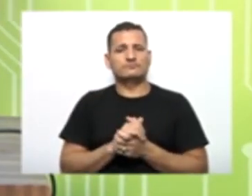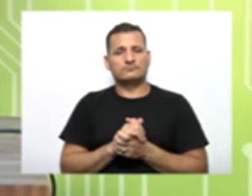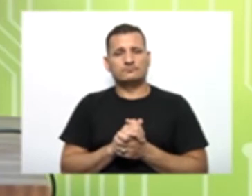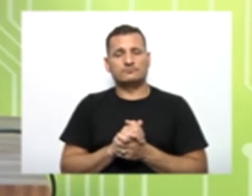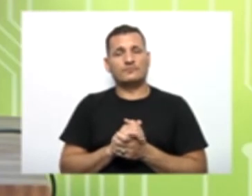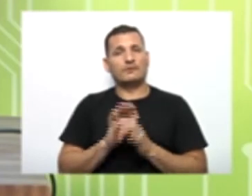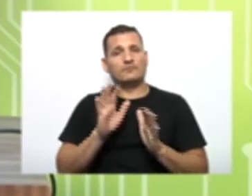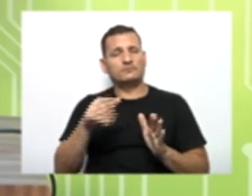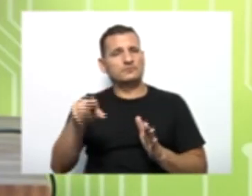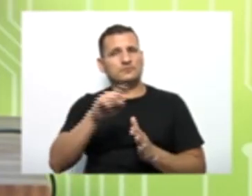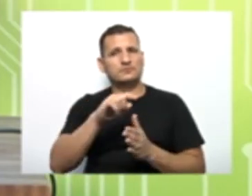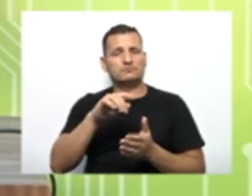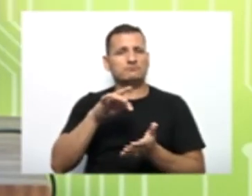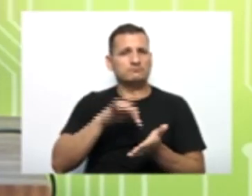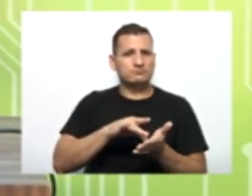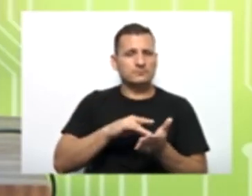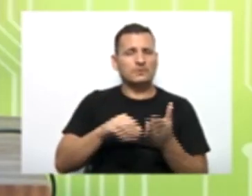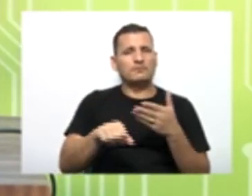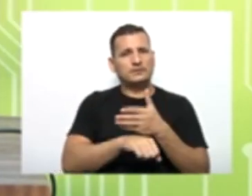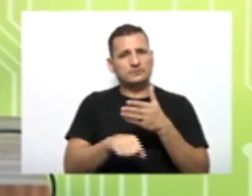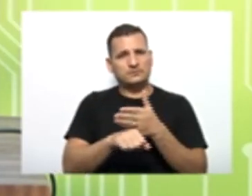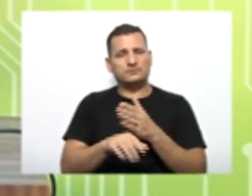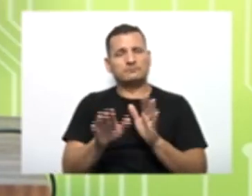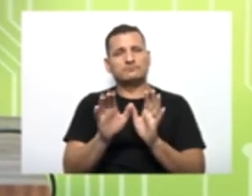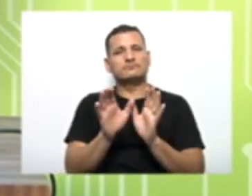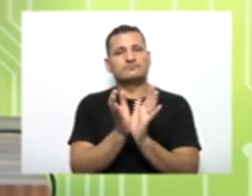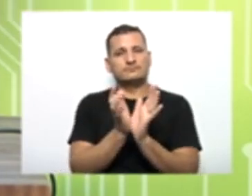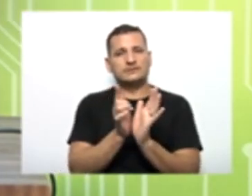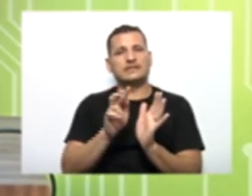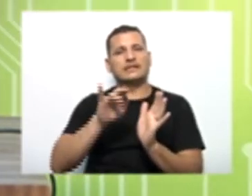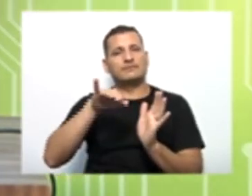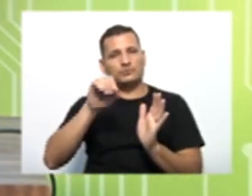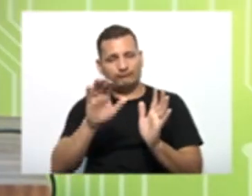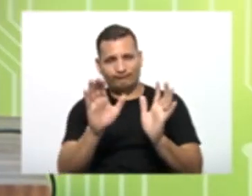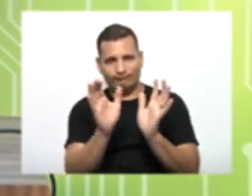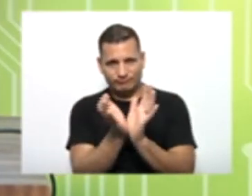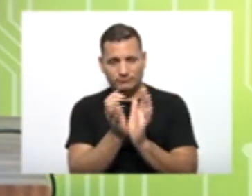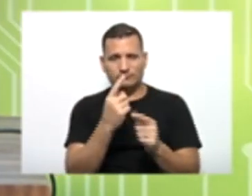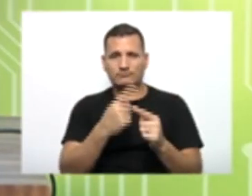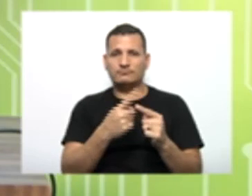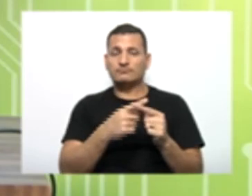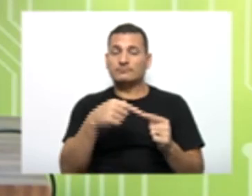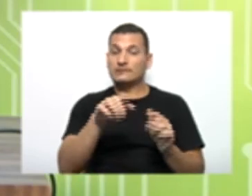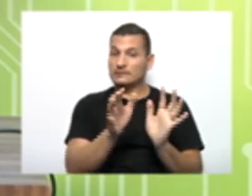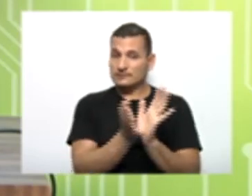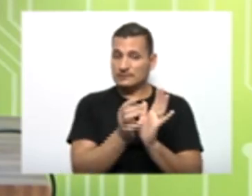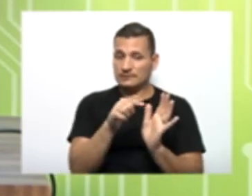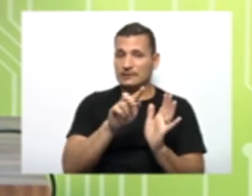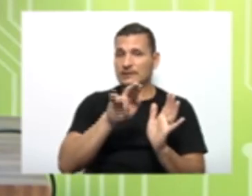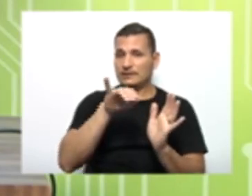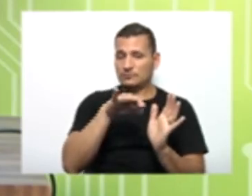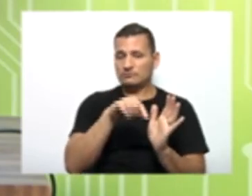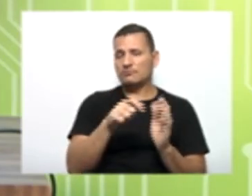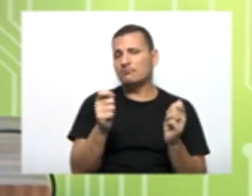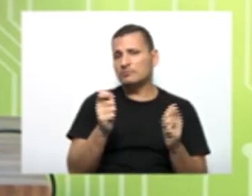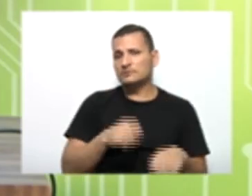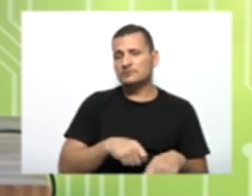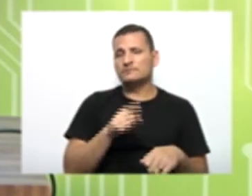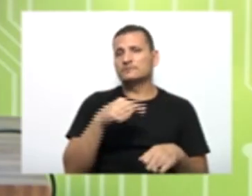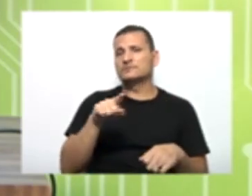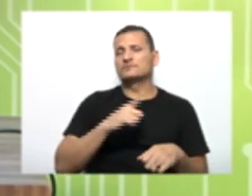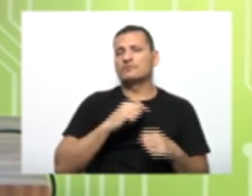Os alunos, né, aceitando essa proposta de formação de um Grêmio e a escola também aceitando,